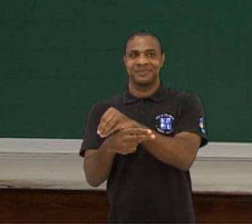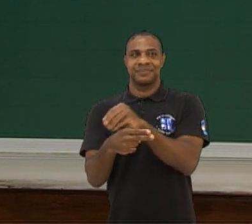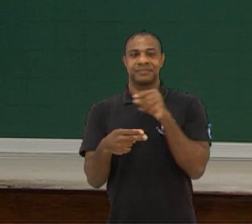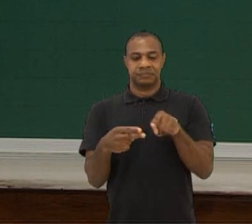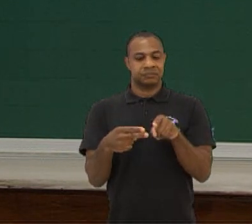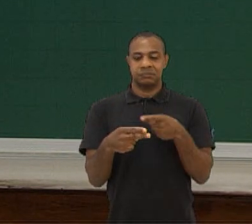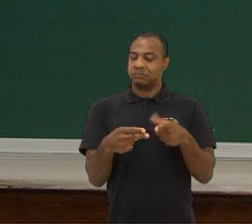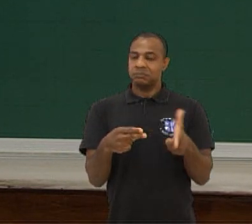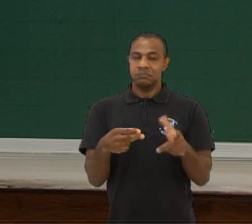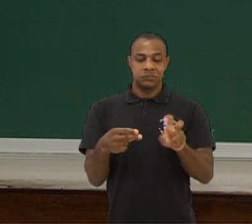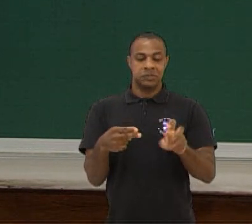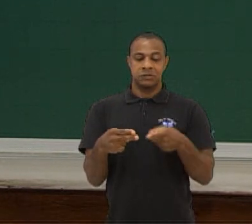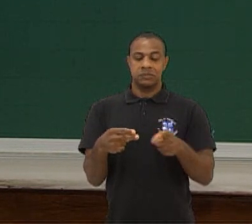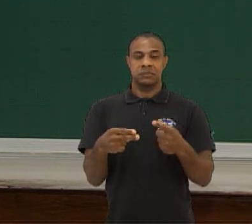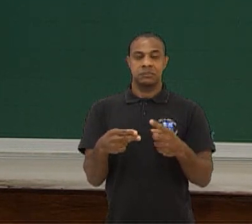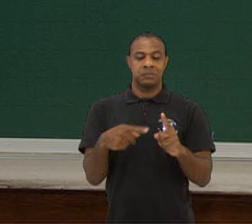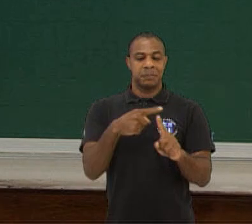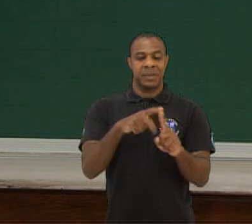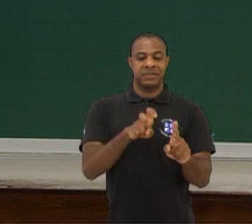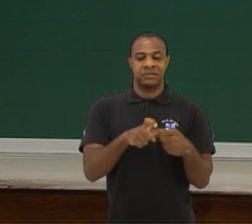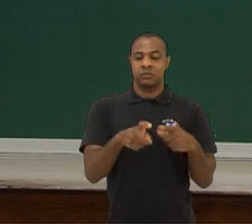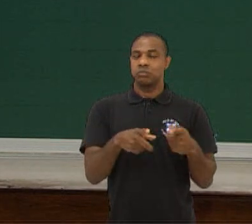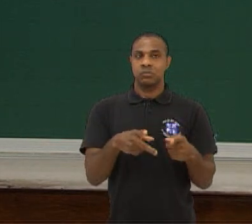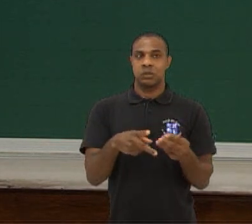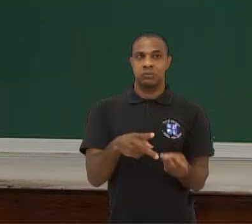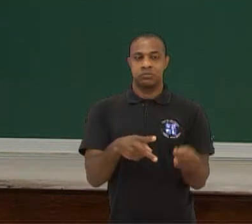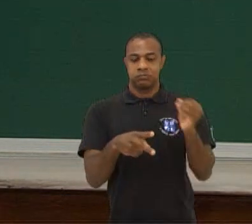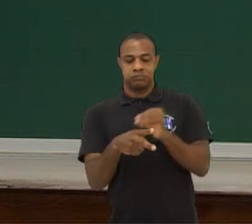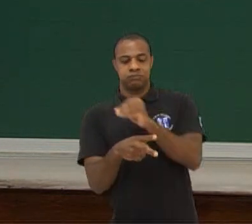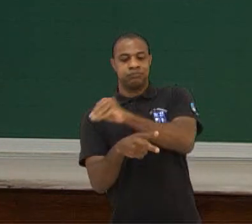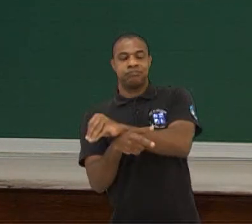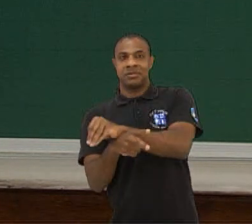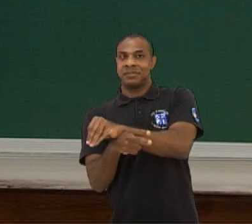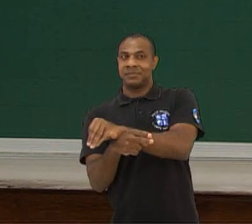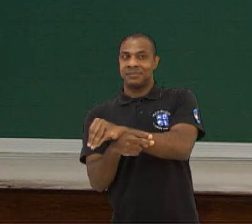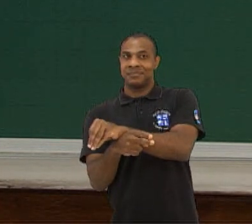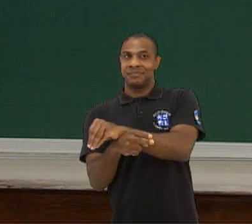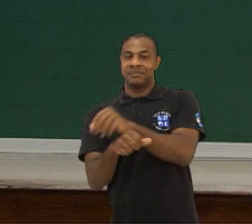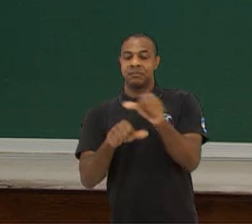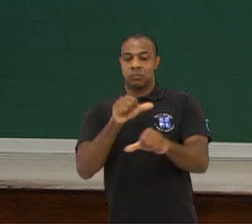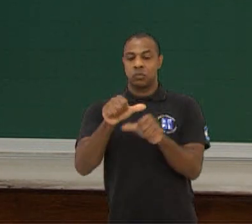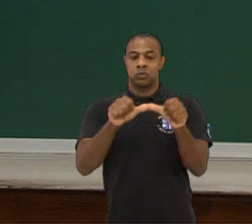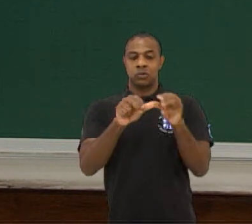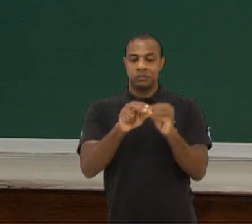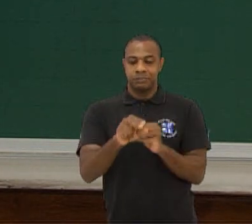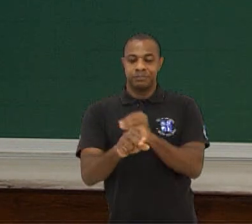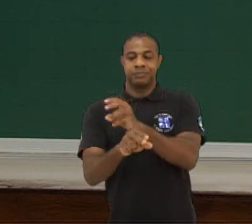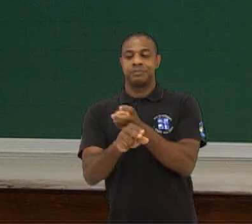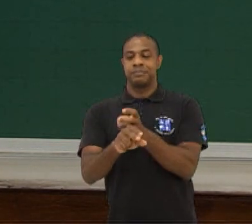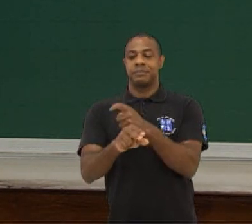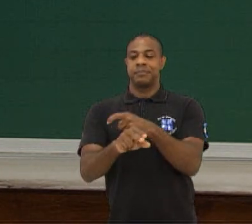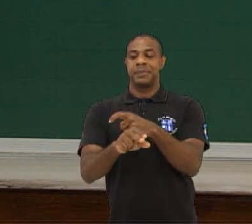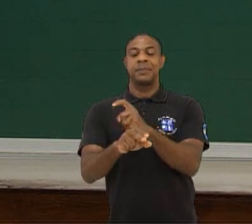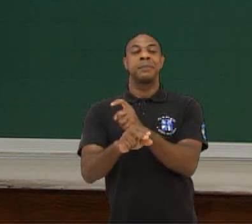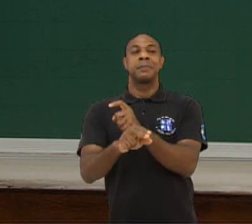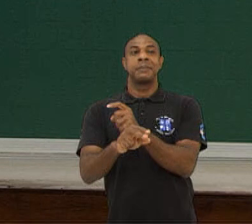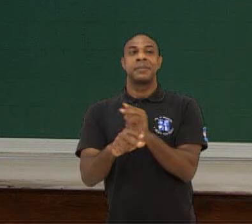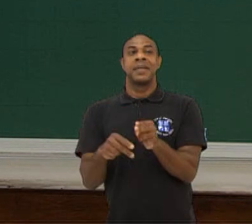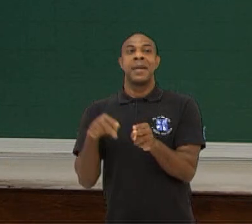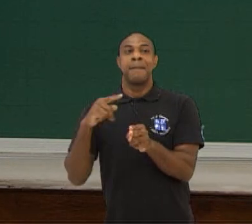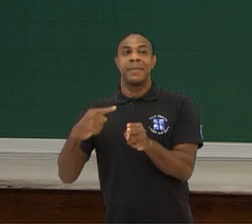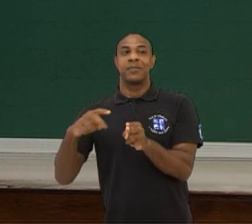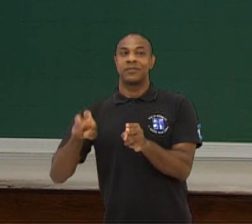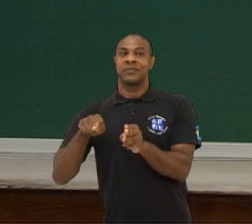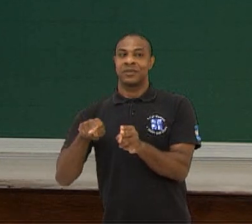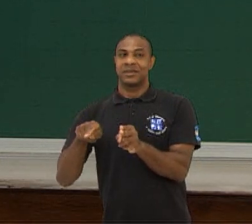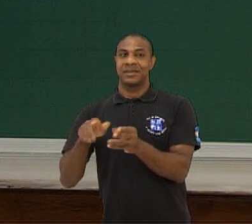5 desse lado. Mas eu fiz, tá? Por isso que ele sumiu, vamos dizer assim. Então, ó, mais 5, menos 5. 8 menos 5,